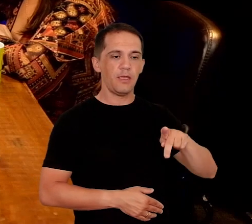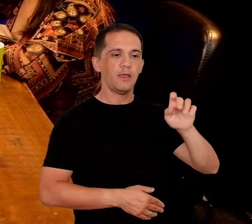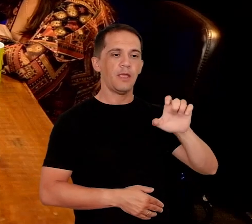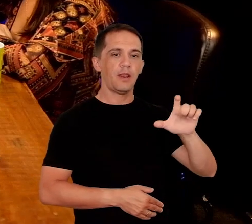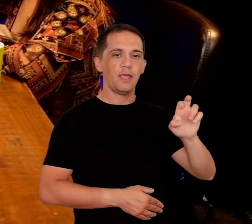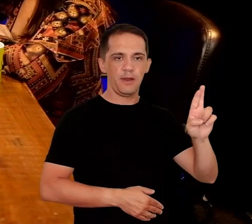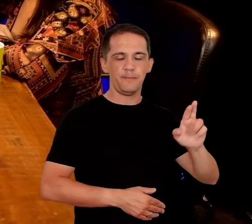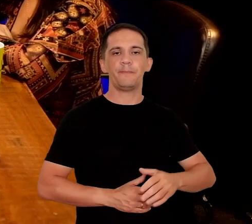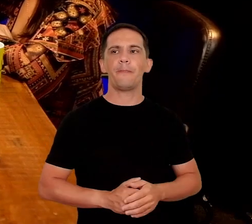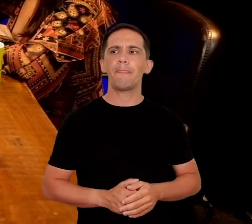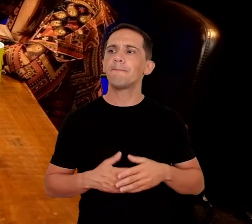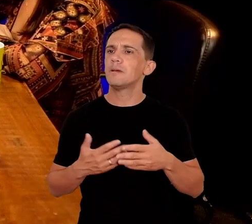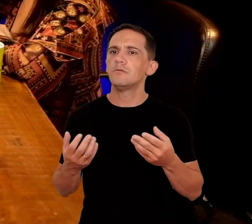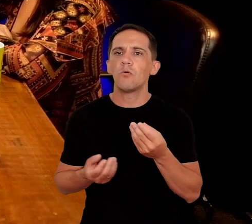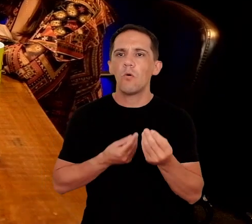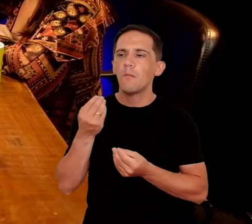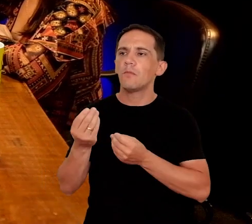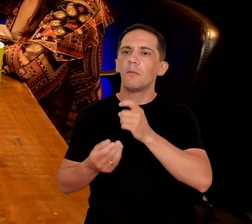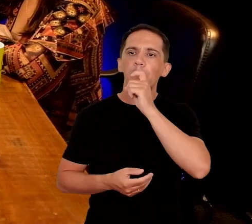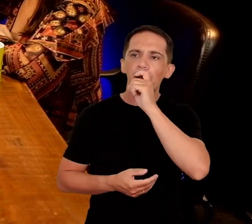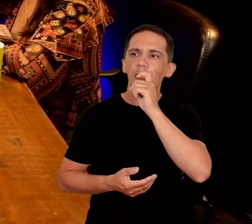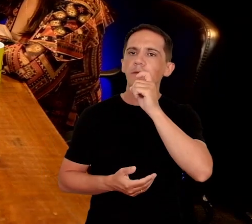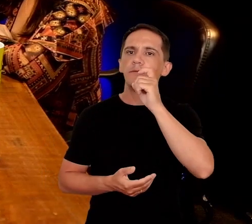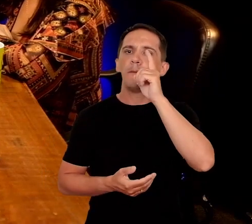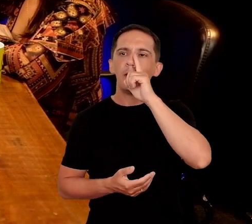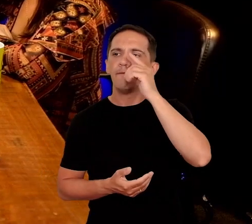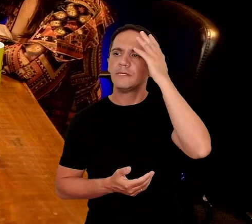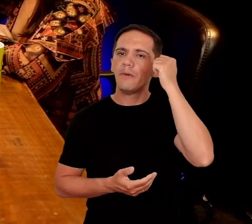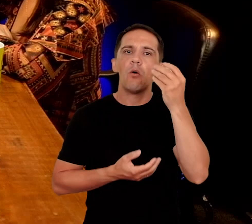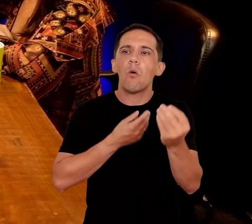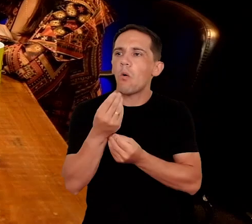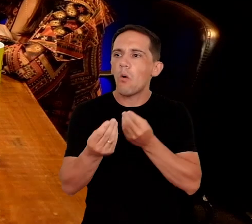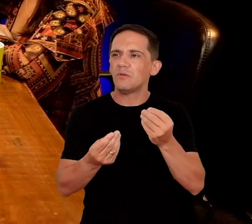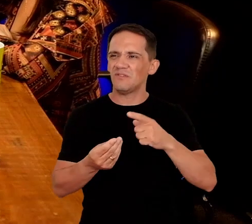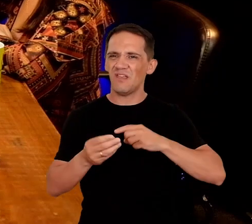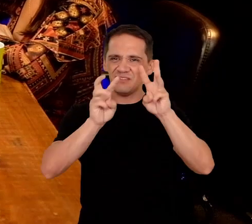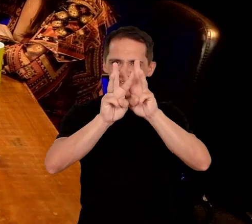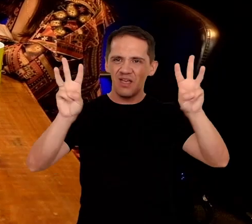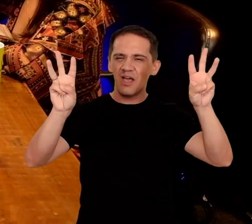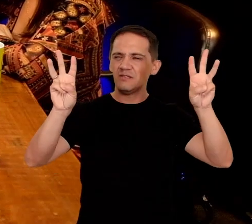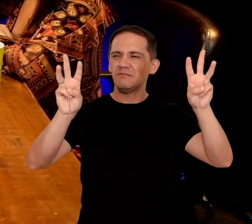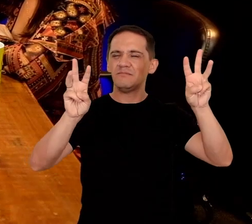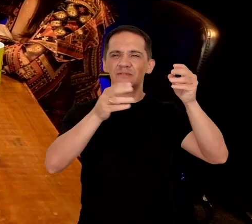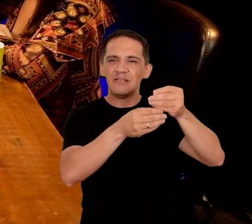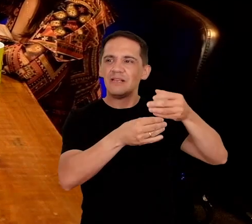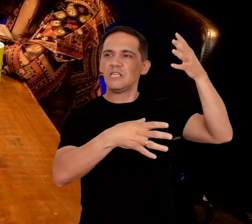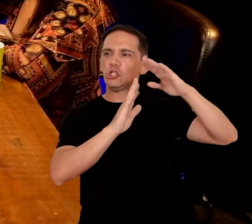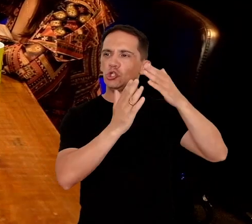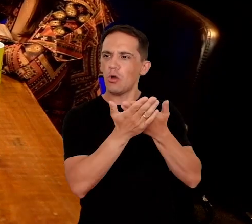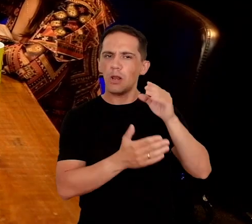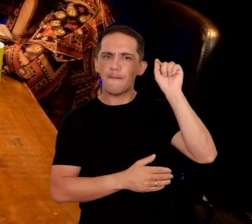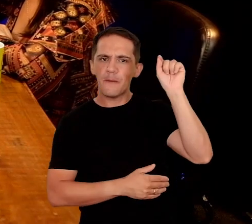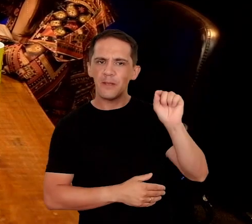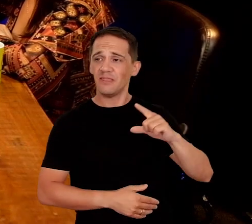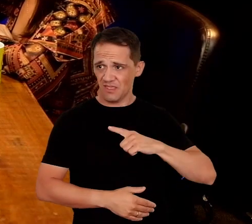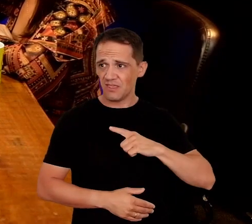os pais têm acesso a essas informações? Assim, tem um portal, alguma coisa assim, um site que elenca onde